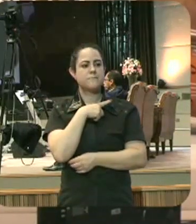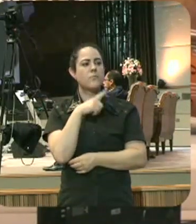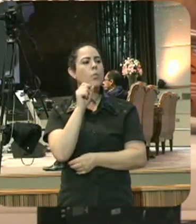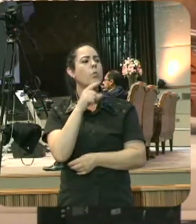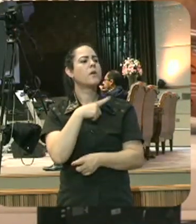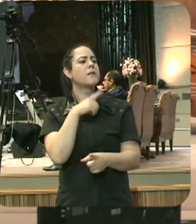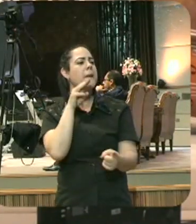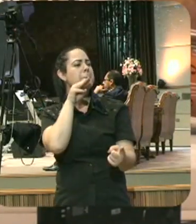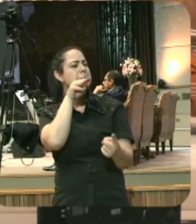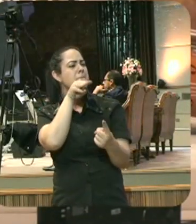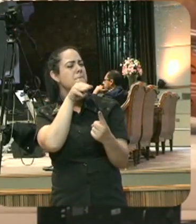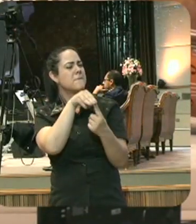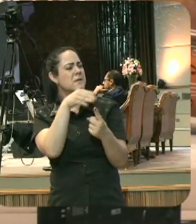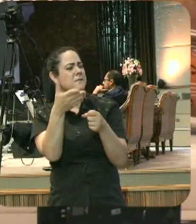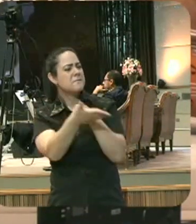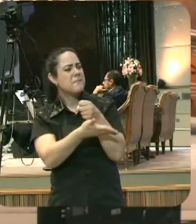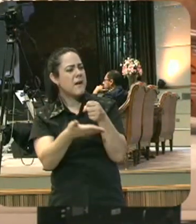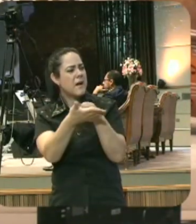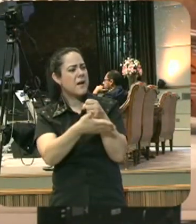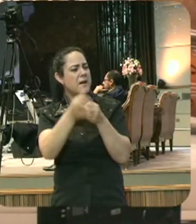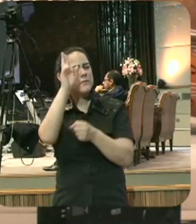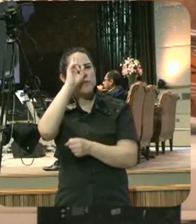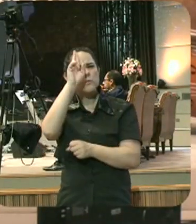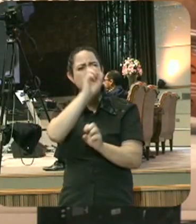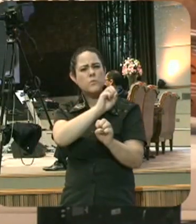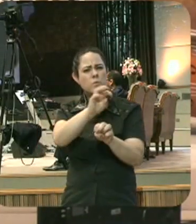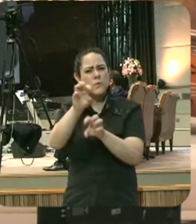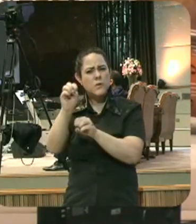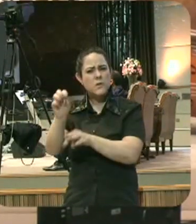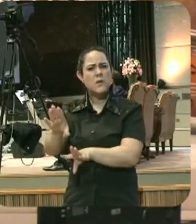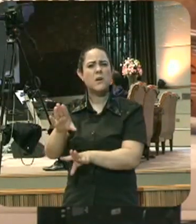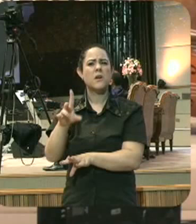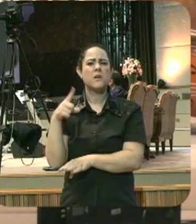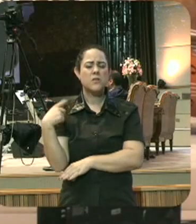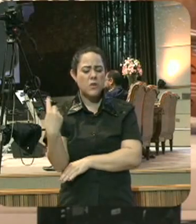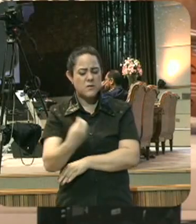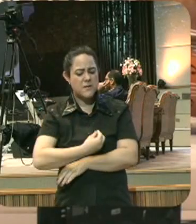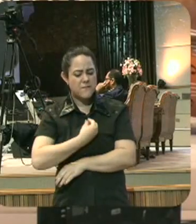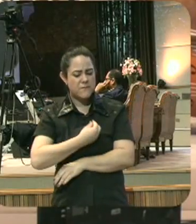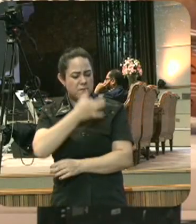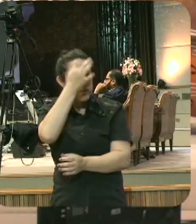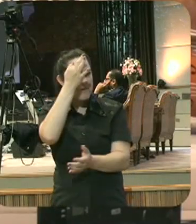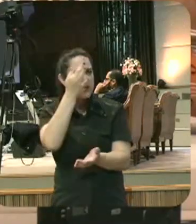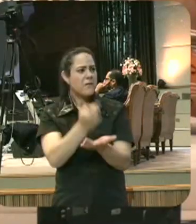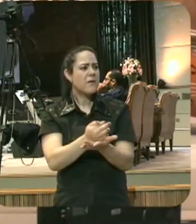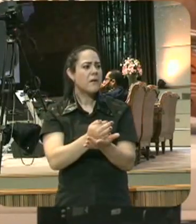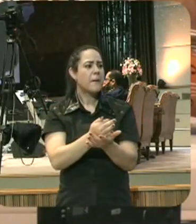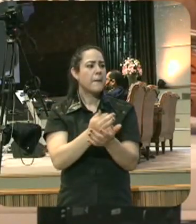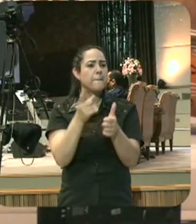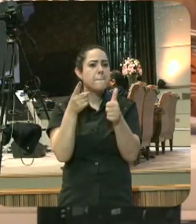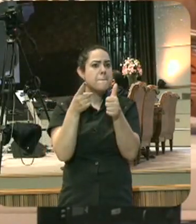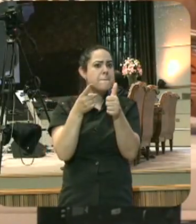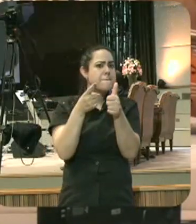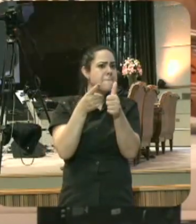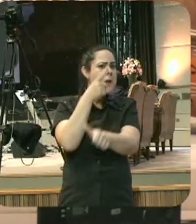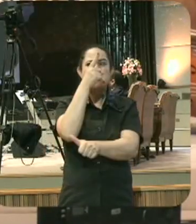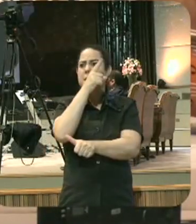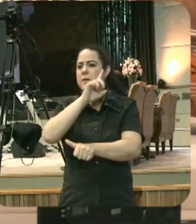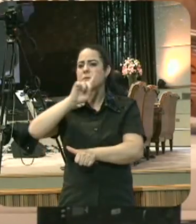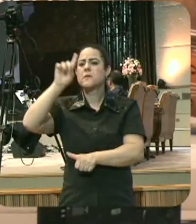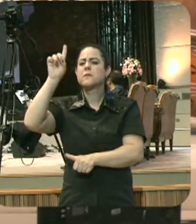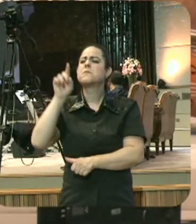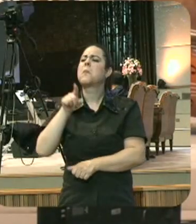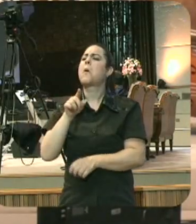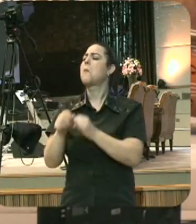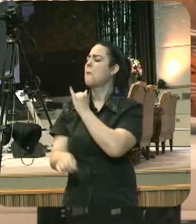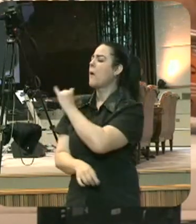é a lição básica que o Senhor está ensinando na nossa jornada de fé? Primeiro Deus. Fala para quem